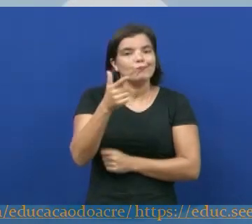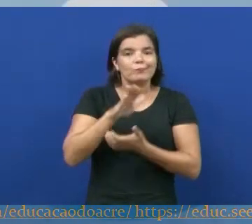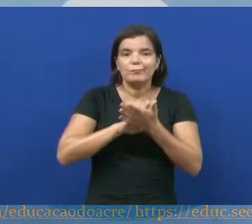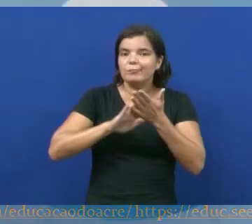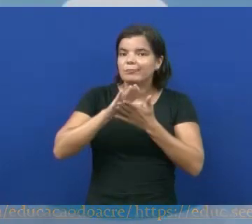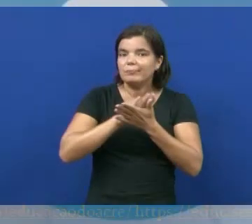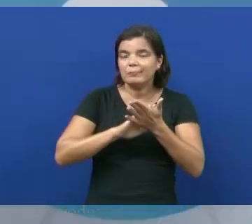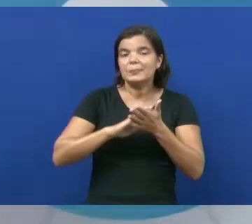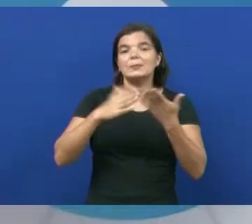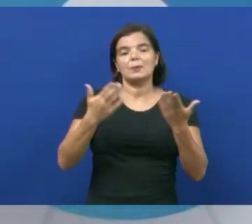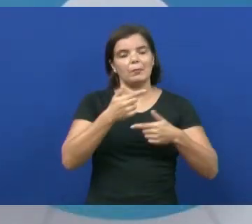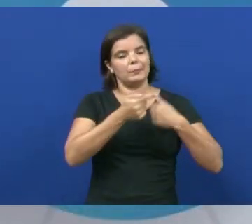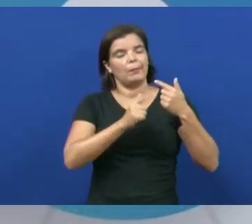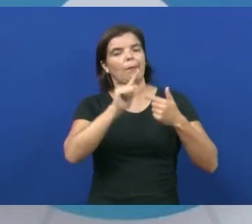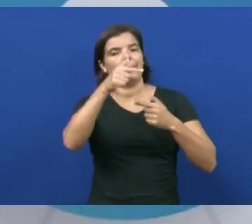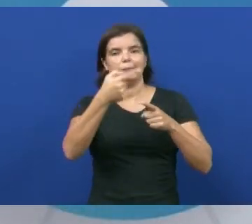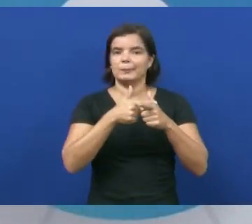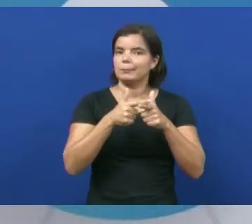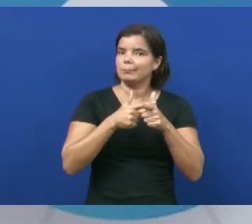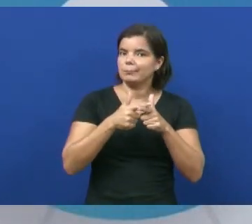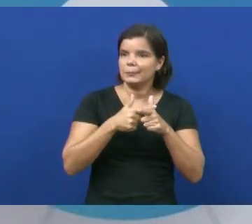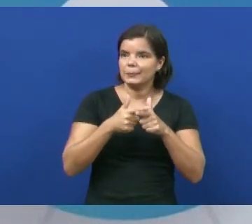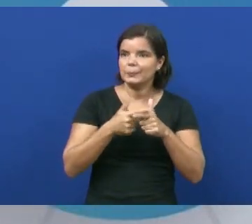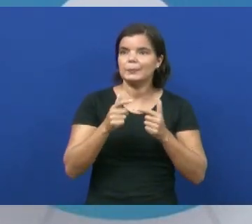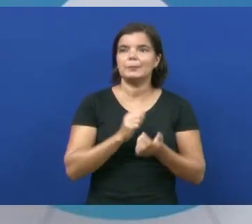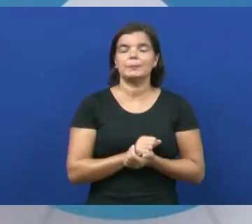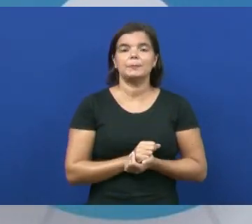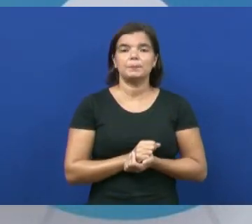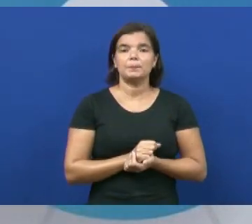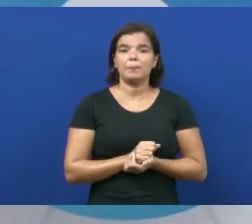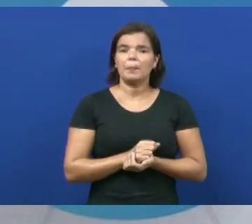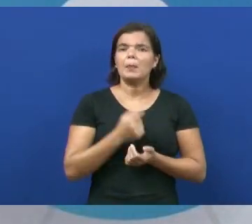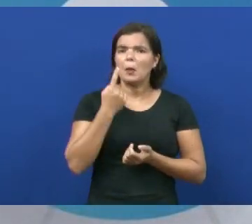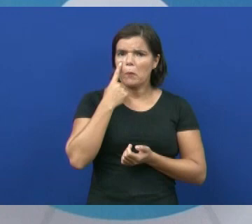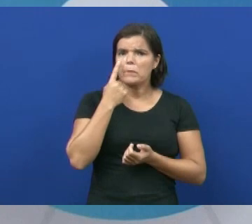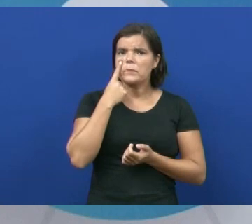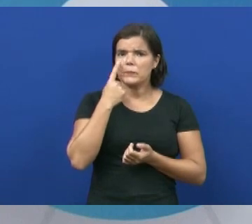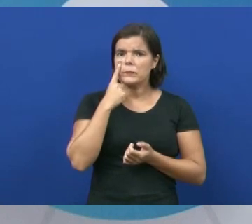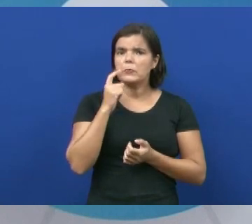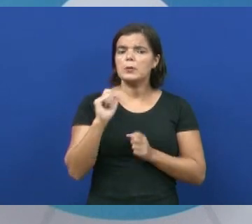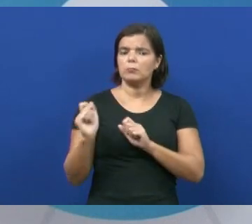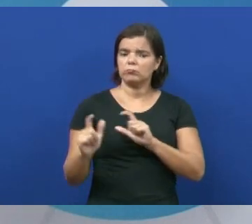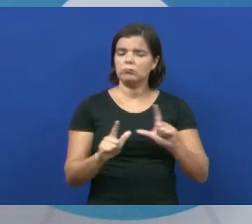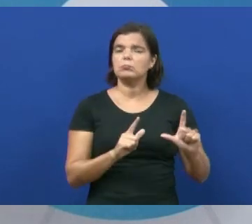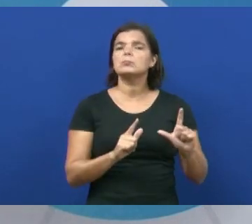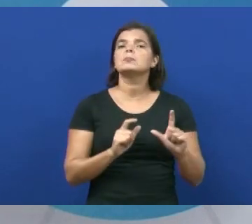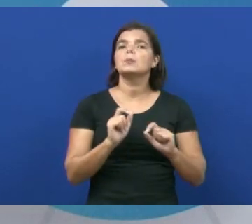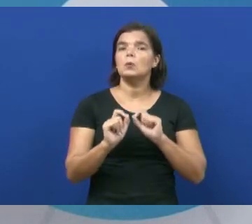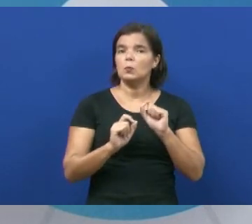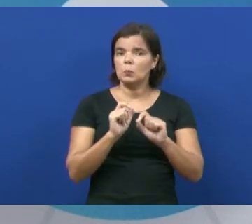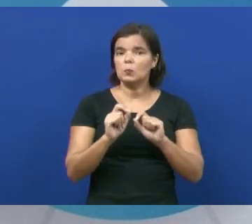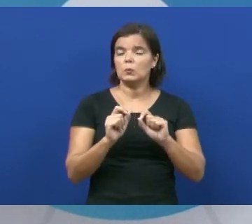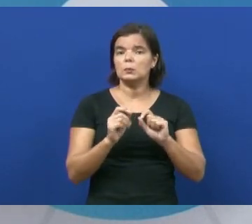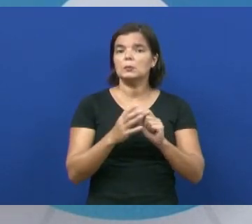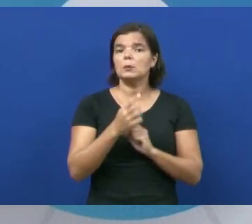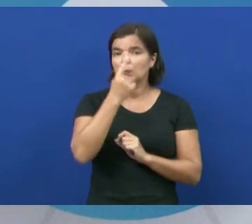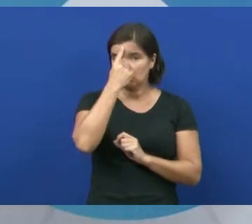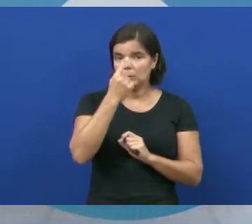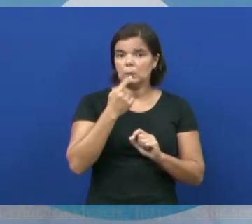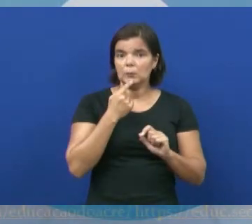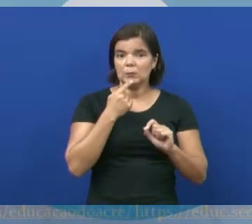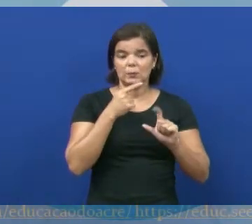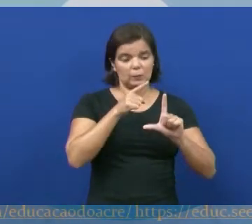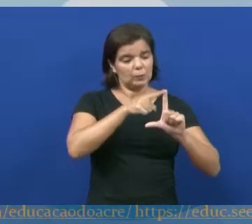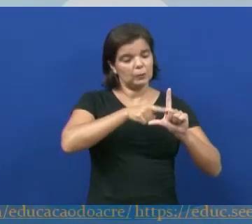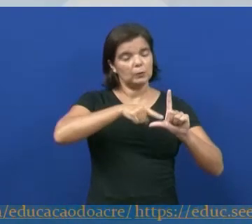nenhuma. Então, será gerado um outro problema. E vocês podem observar, tá? Nessa imagem onde mostra